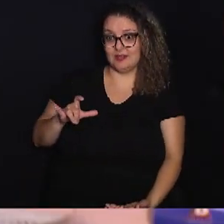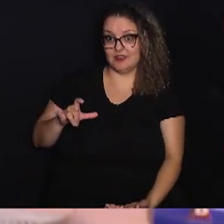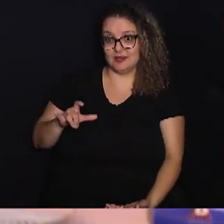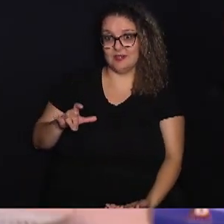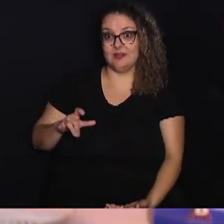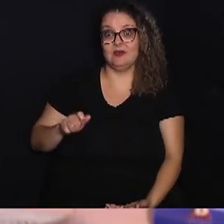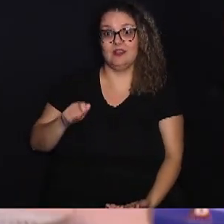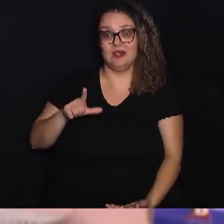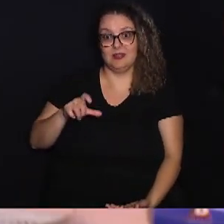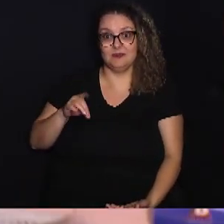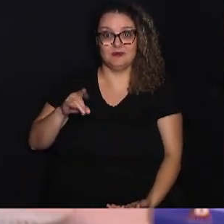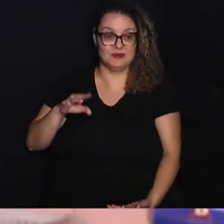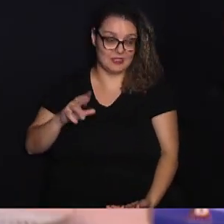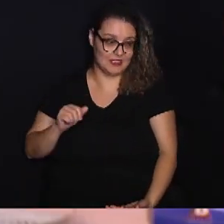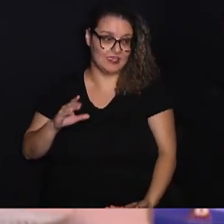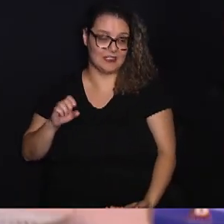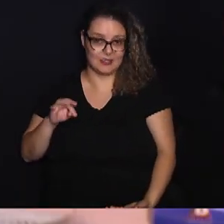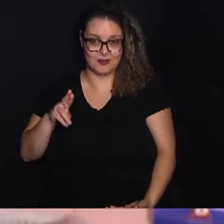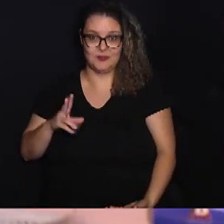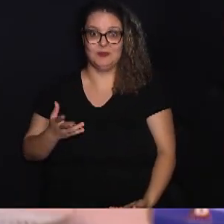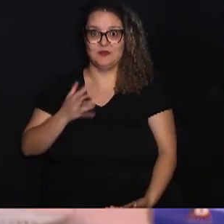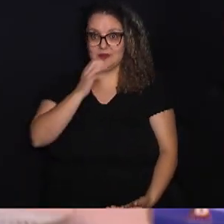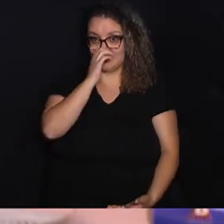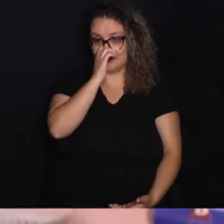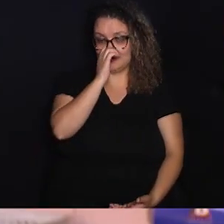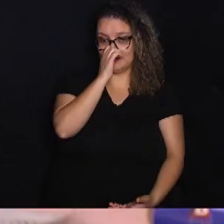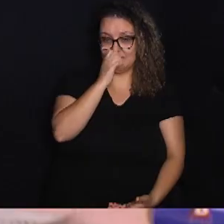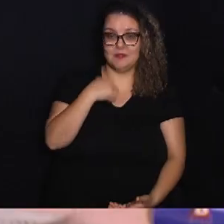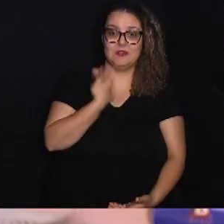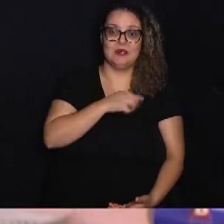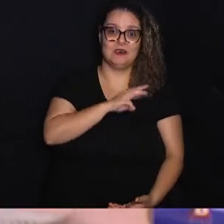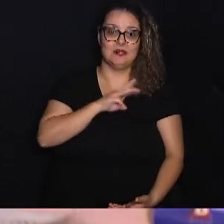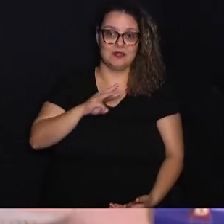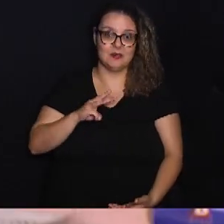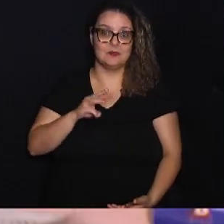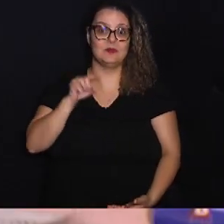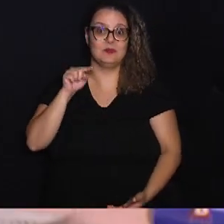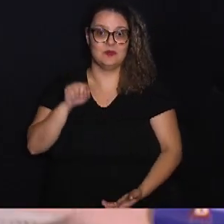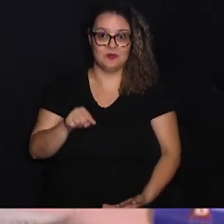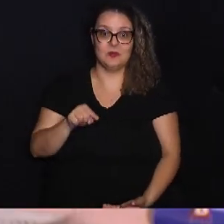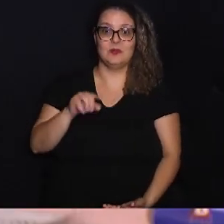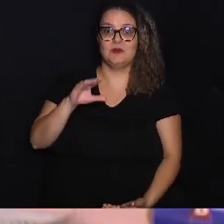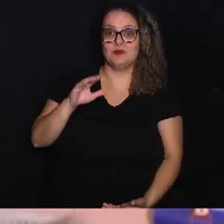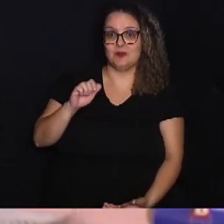Aldeia Catu. E nosso site é